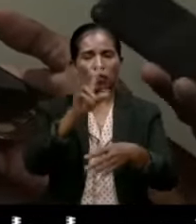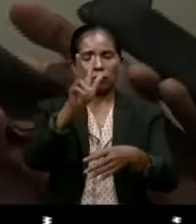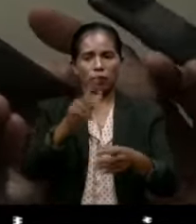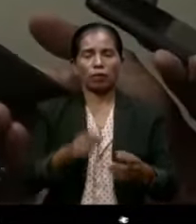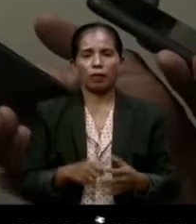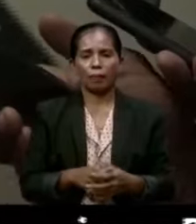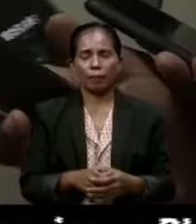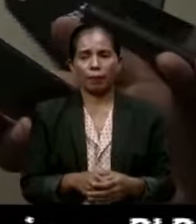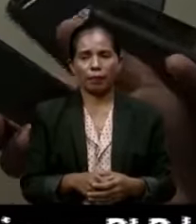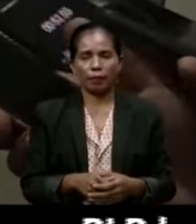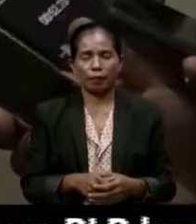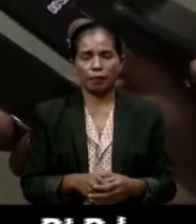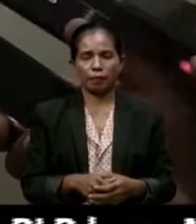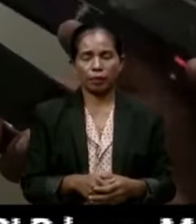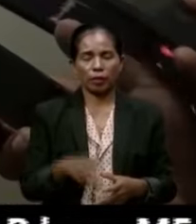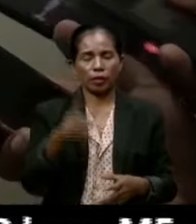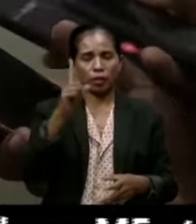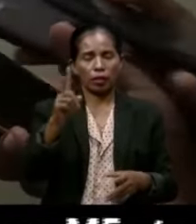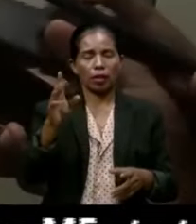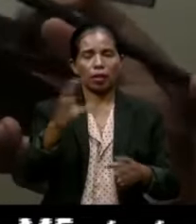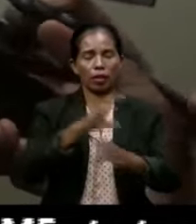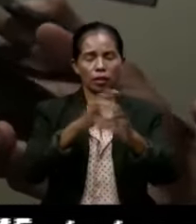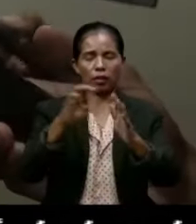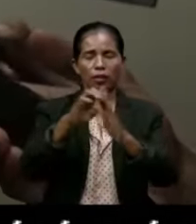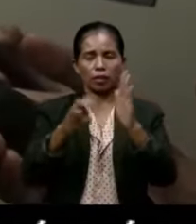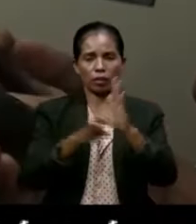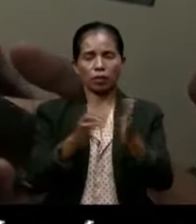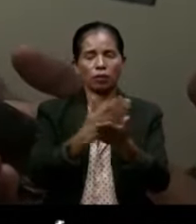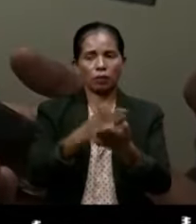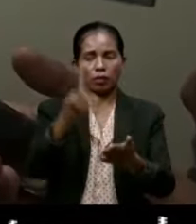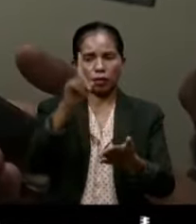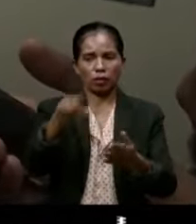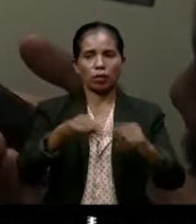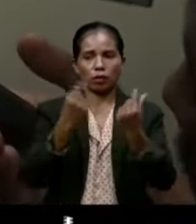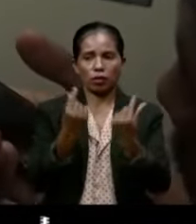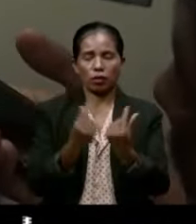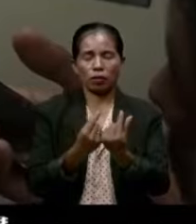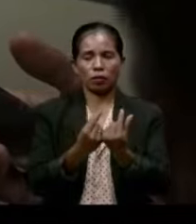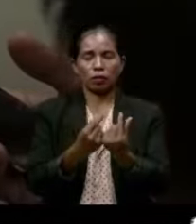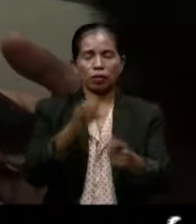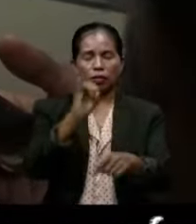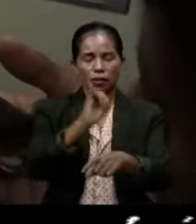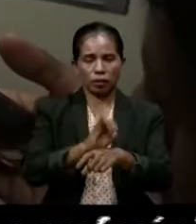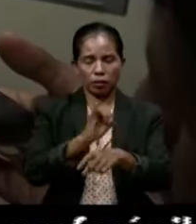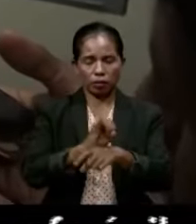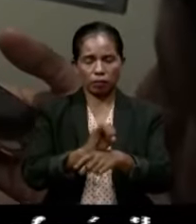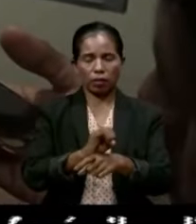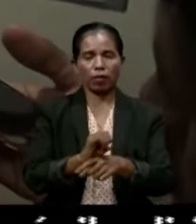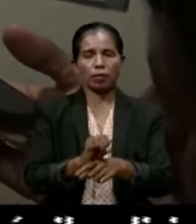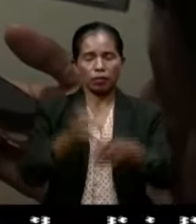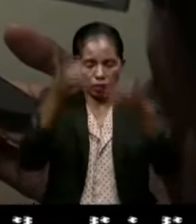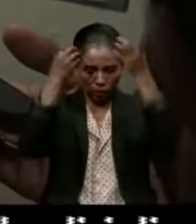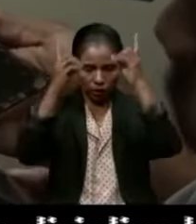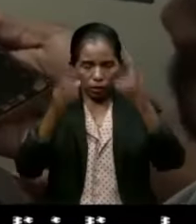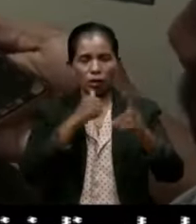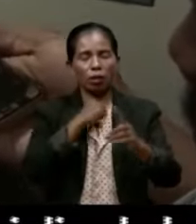da careta está no nia hela e rola tan ida pois equipa na Vaticano mas aí decide amo papa tu usa ira nebe